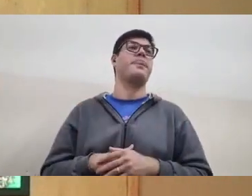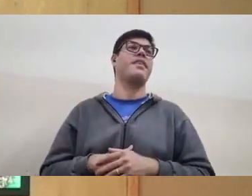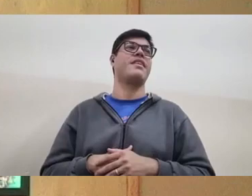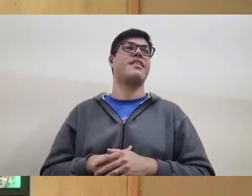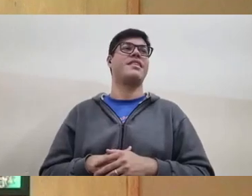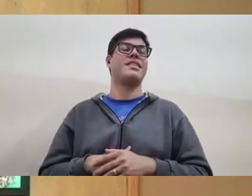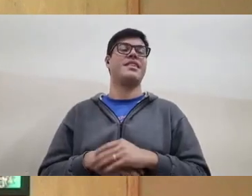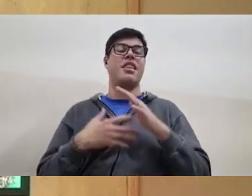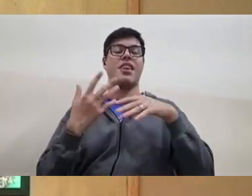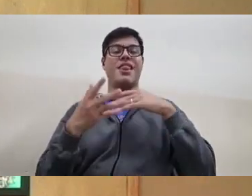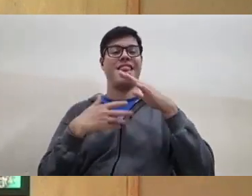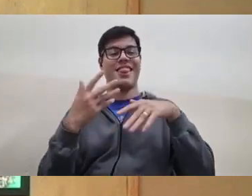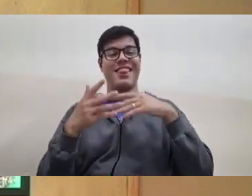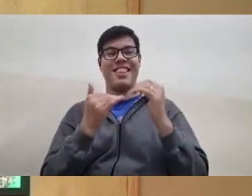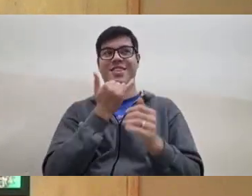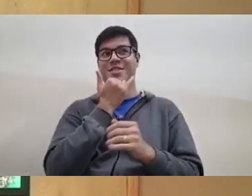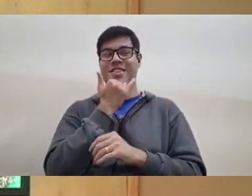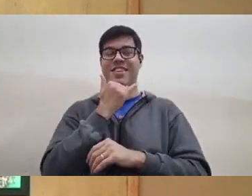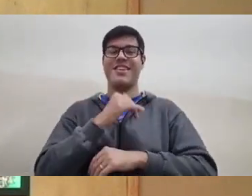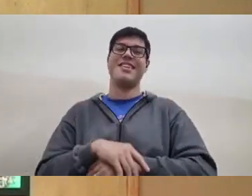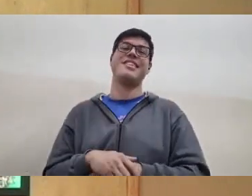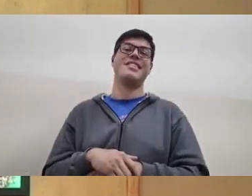se perde né